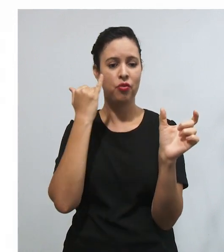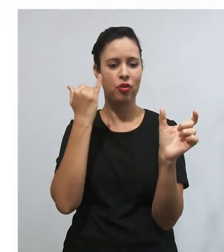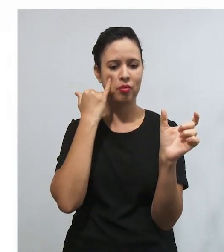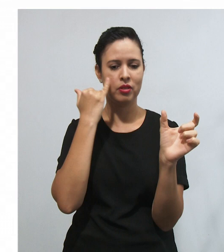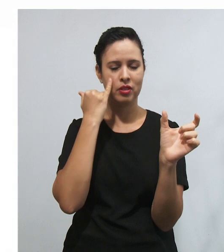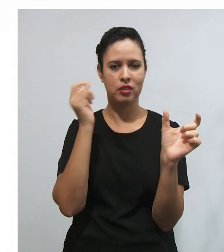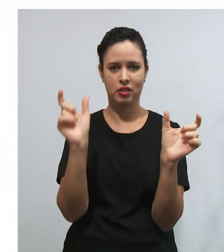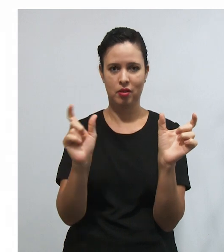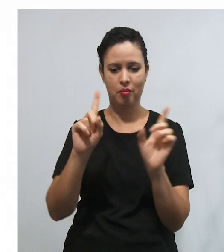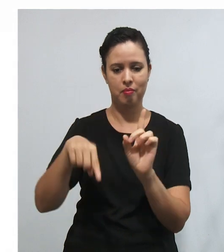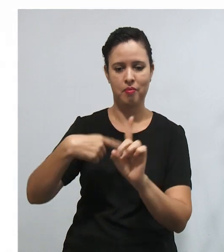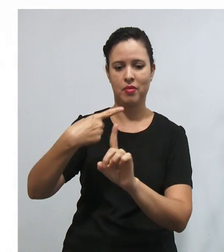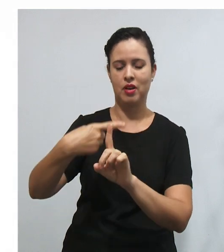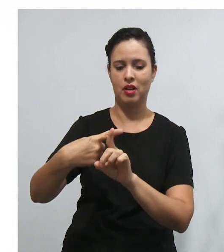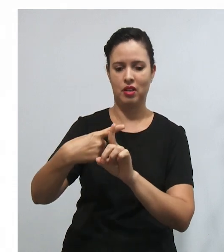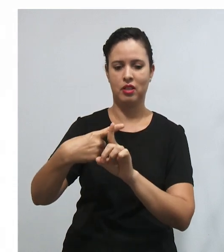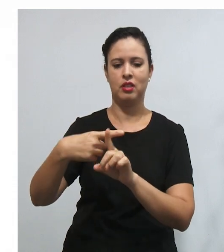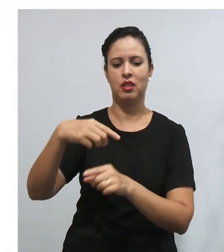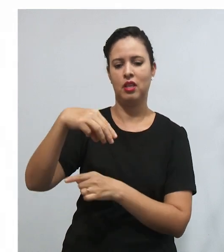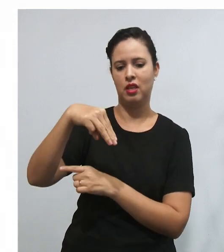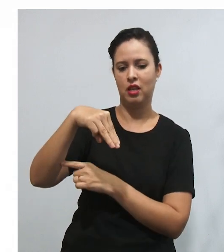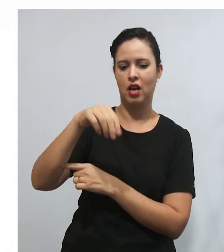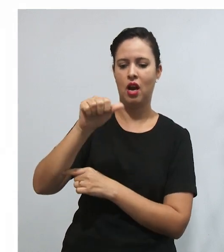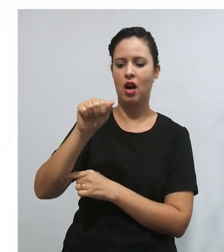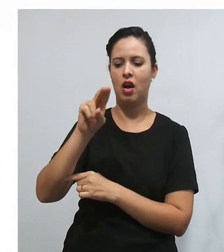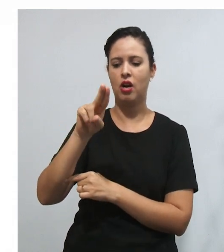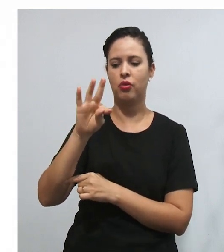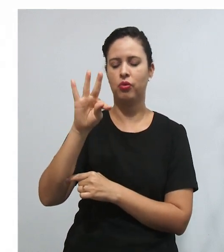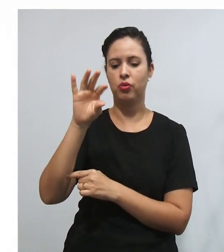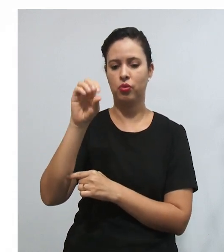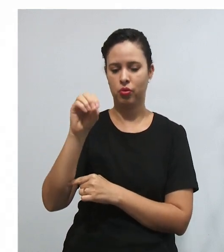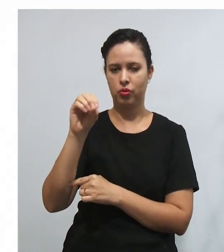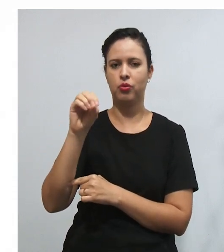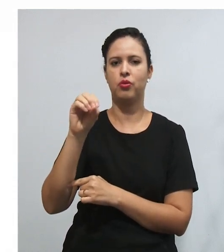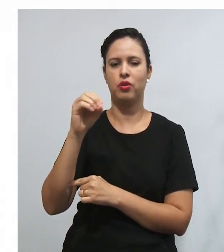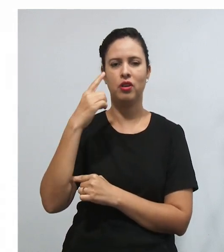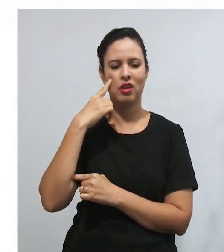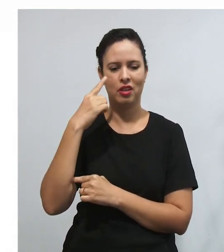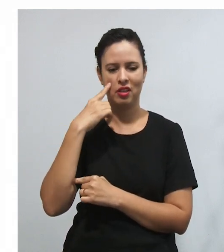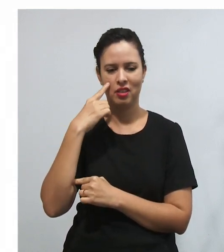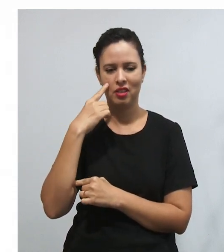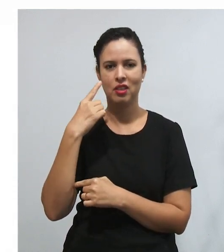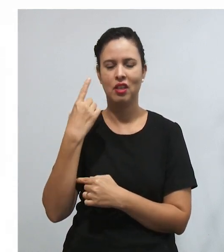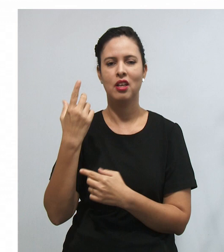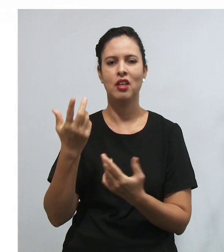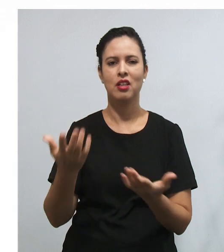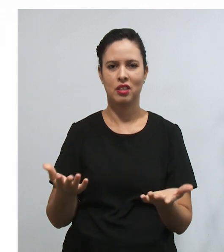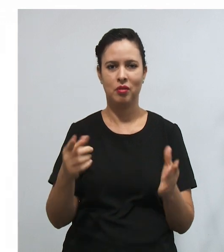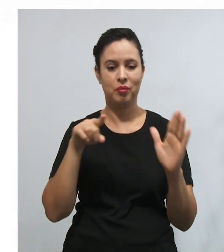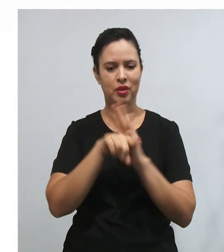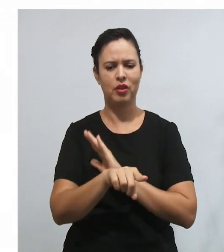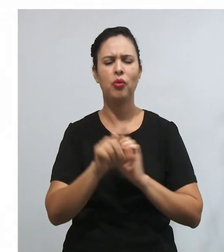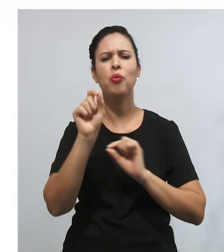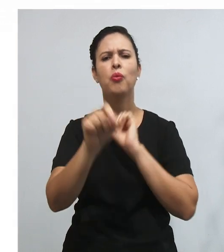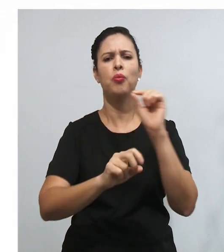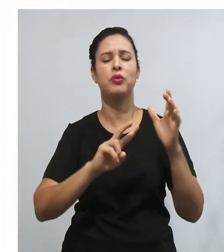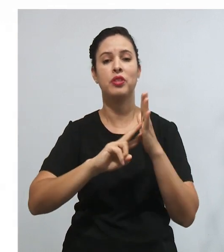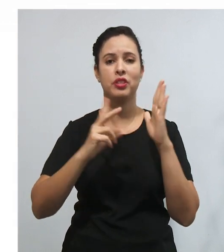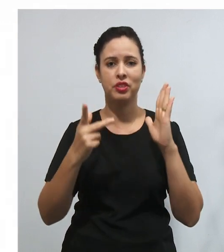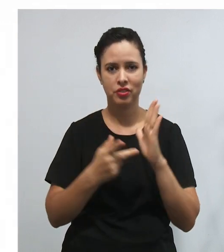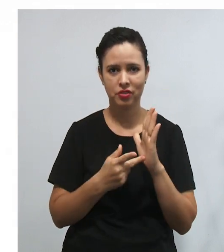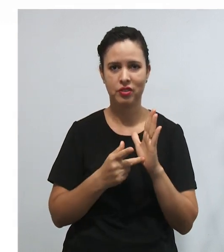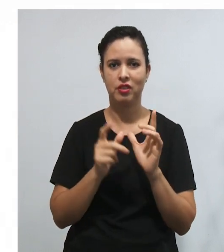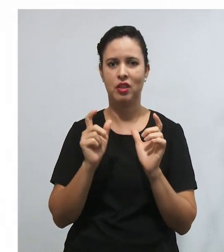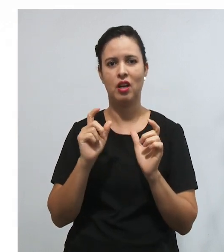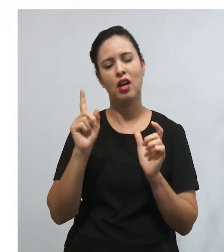mais automática. Então, informática, por isso que se alguém te perguntar agora, o que é informática? De onde vem